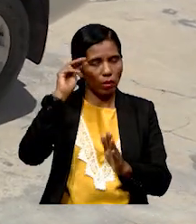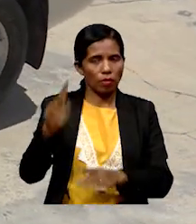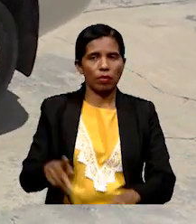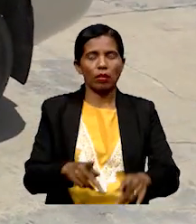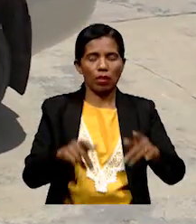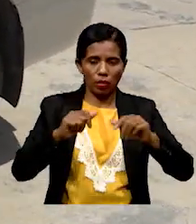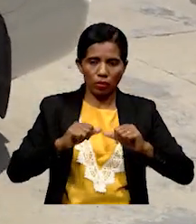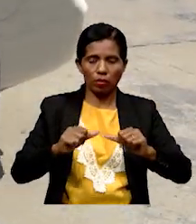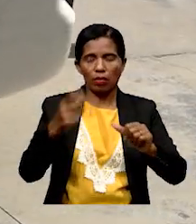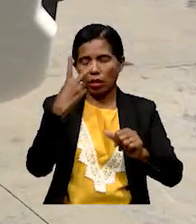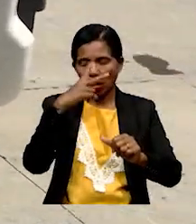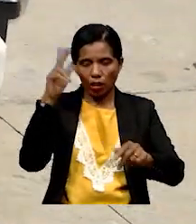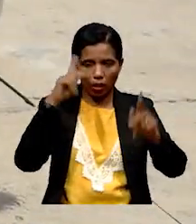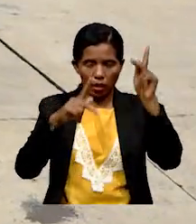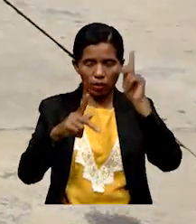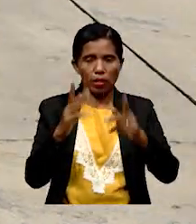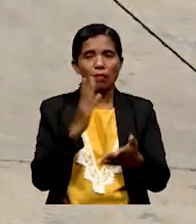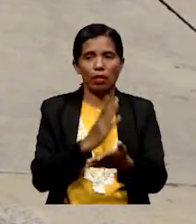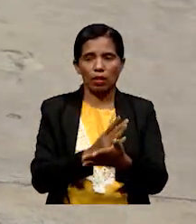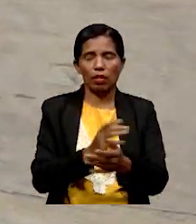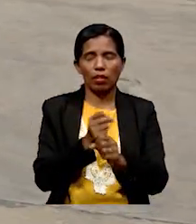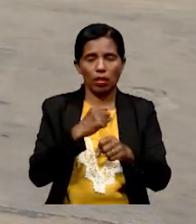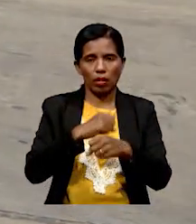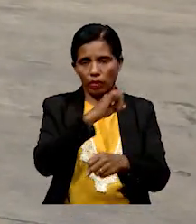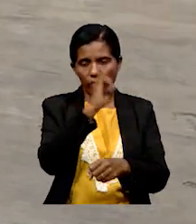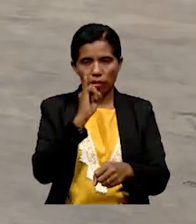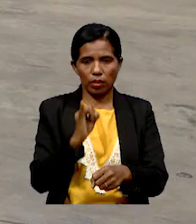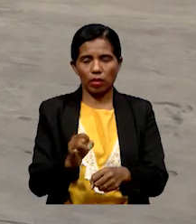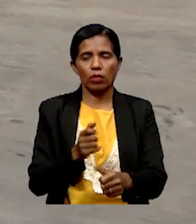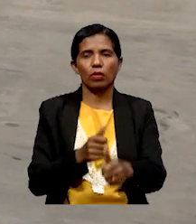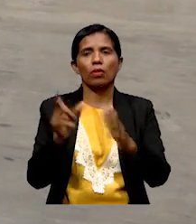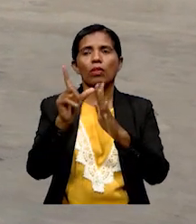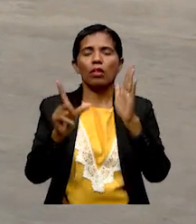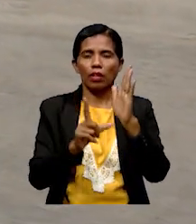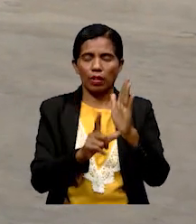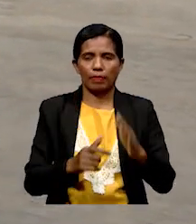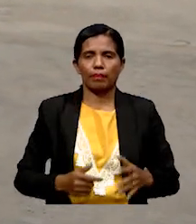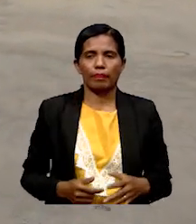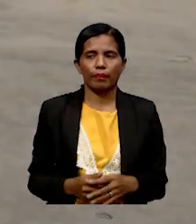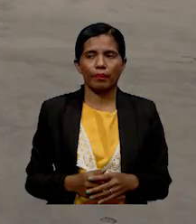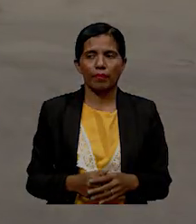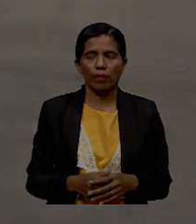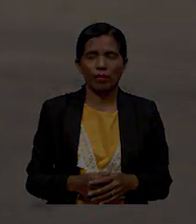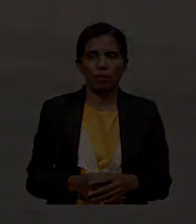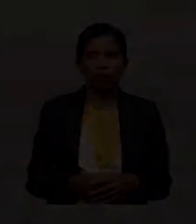ato continuar o caso pendente sirané no halo investigação Tuir Lei Haruka. Bem-vinda, Ximenes. GMN.